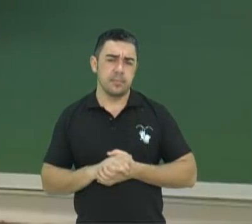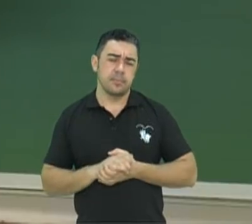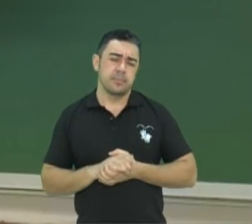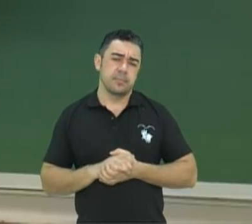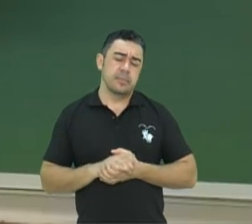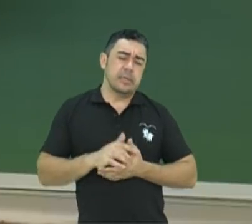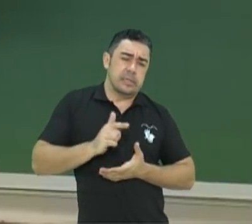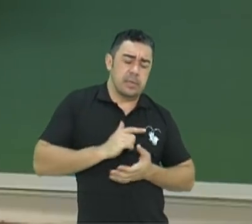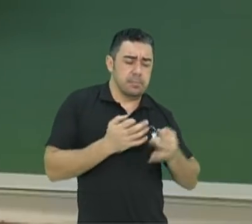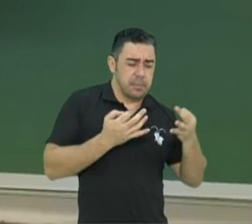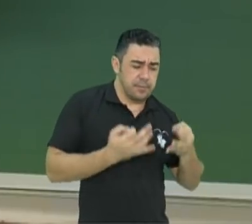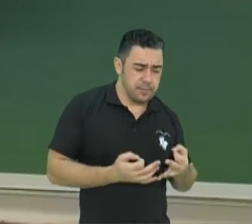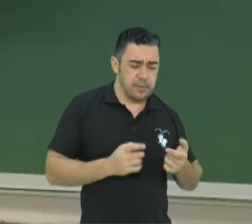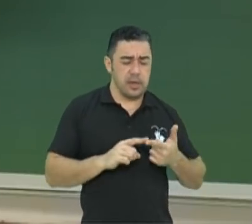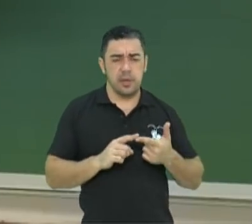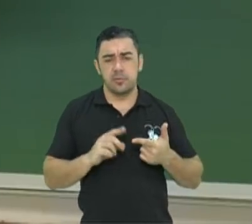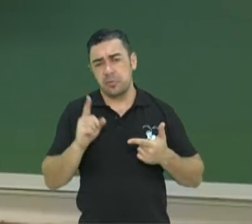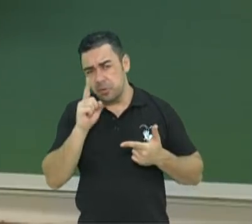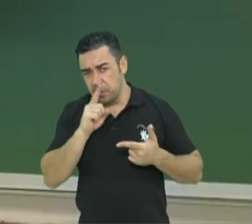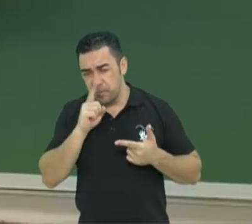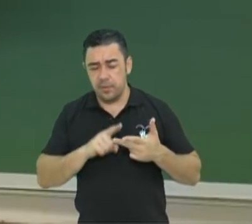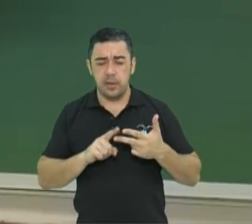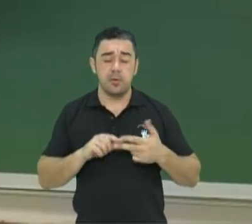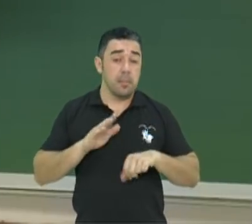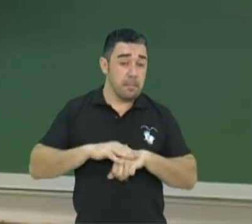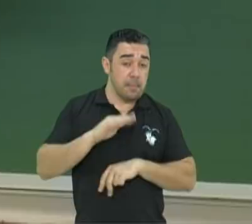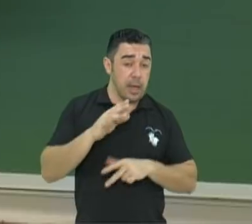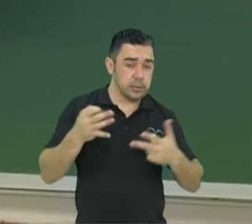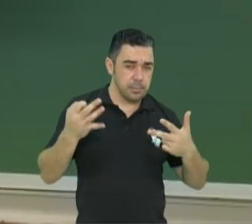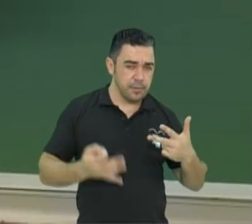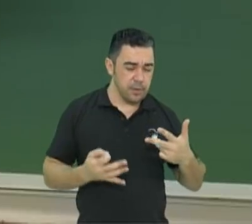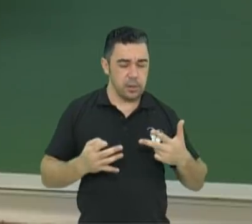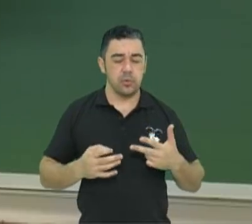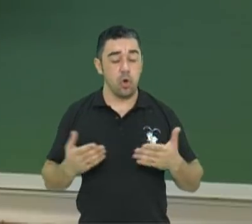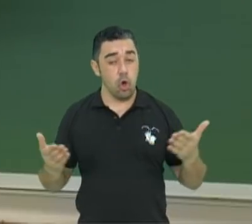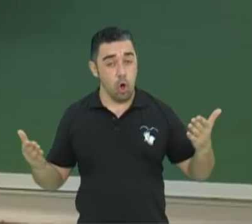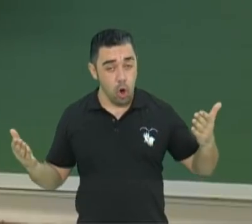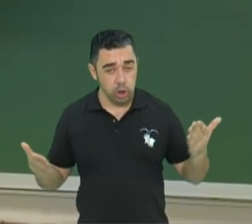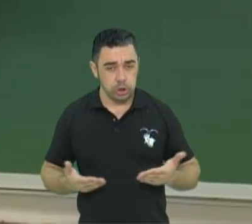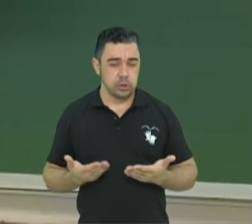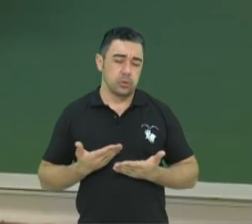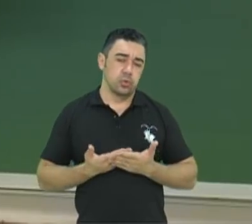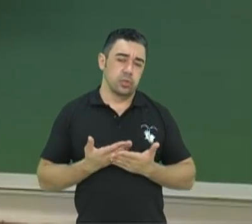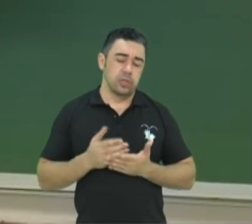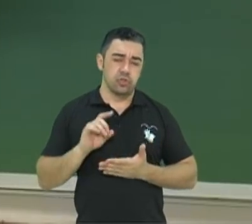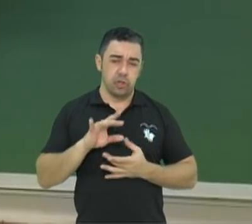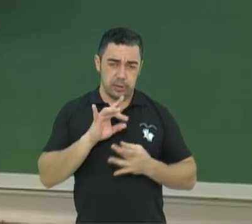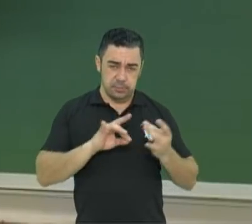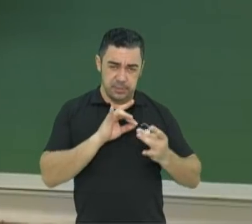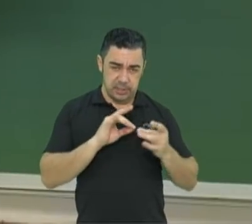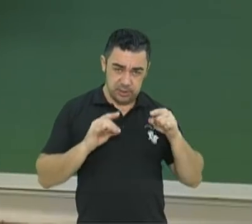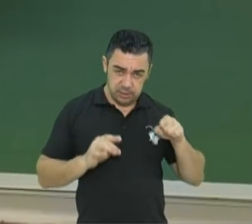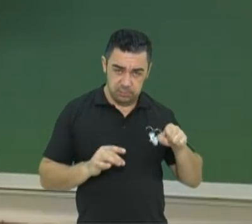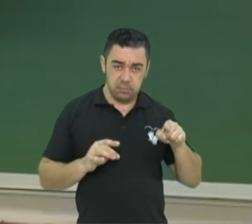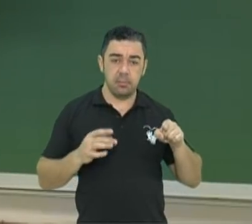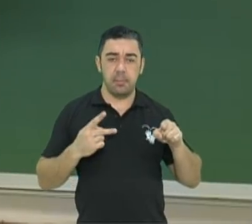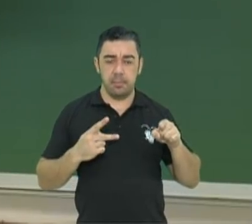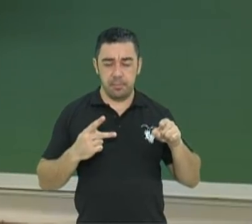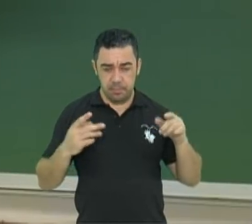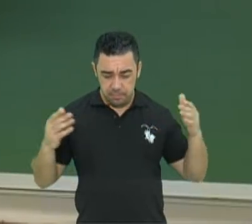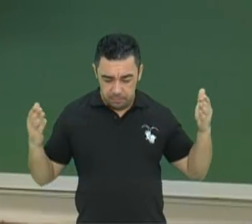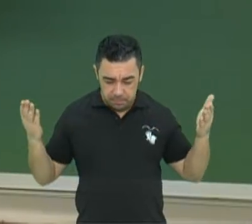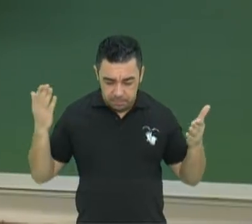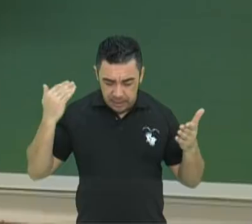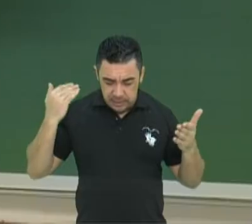temos pretérito perfeito, imperfeito, mais que perfeito, mas hoje nós estamos nos dedicando a falar mais sobre